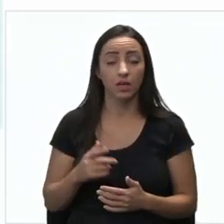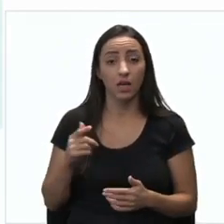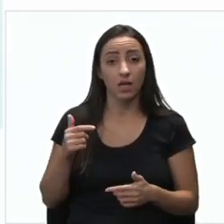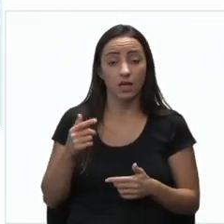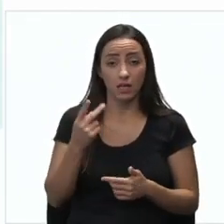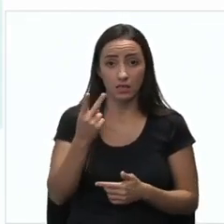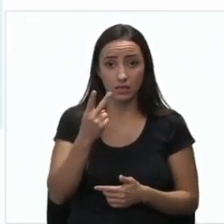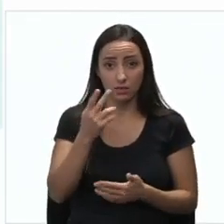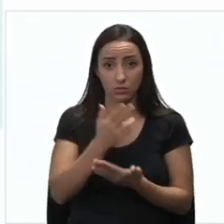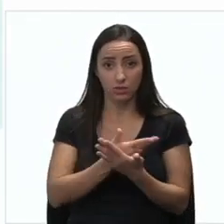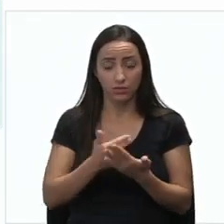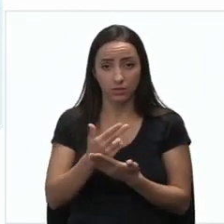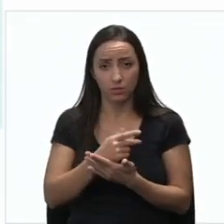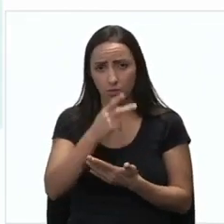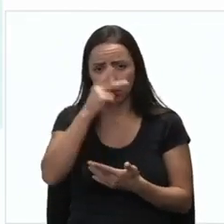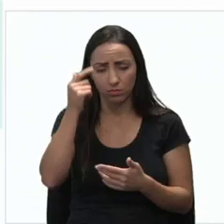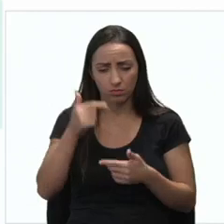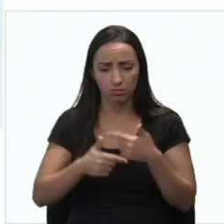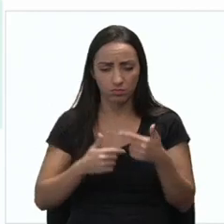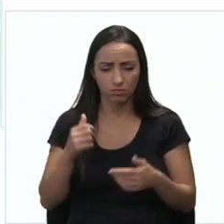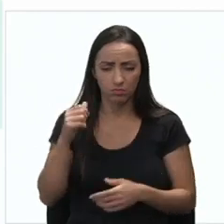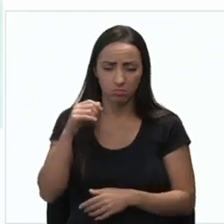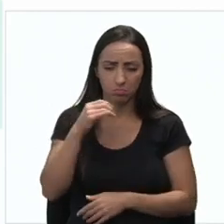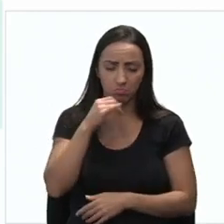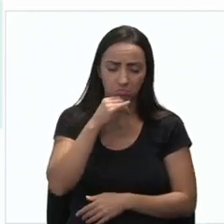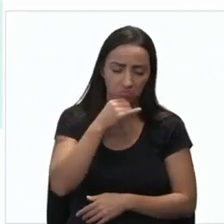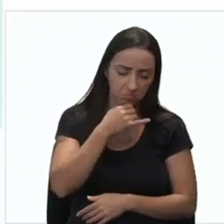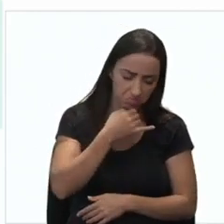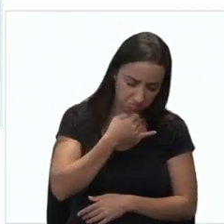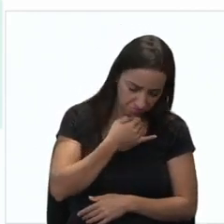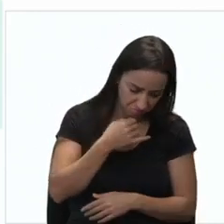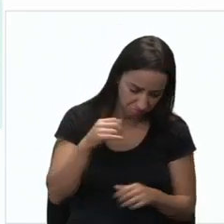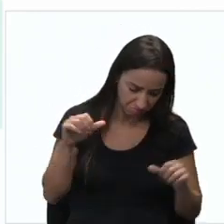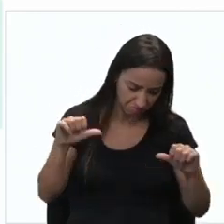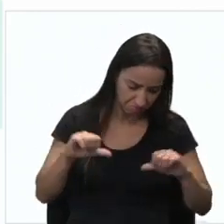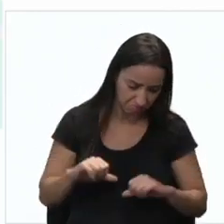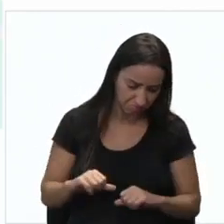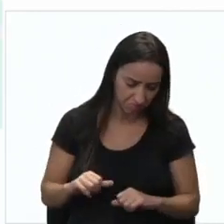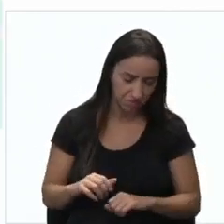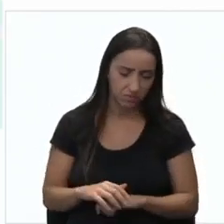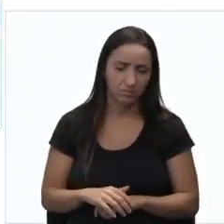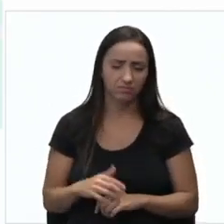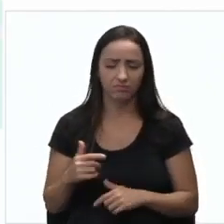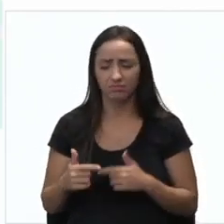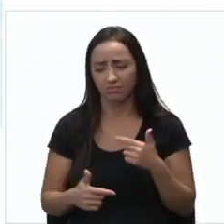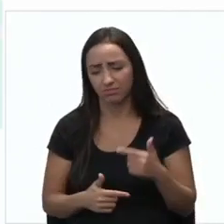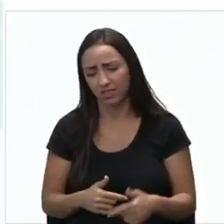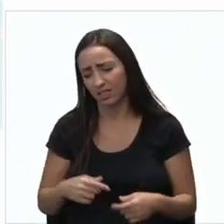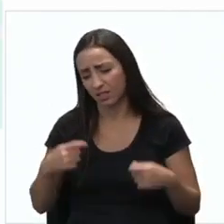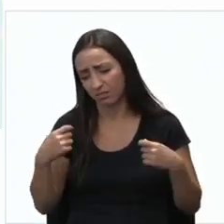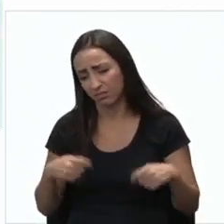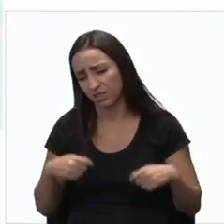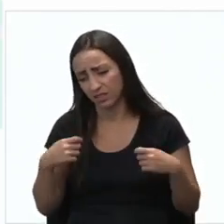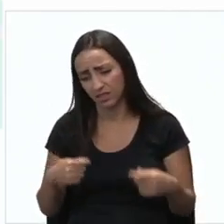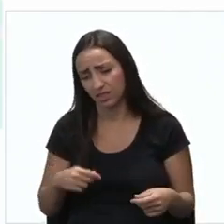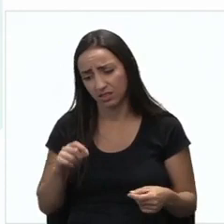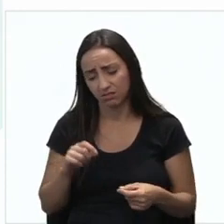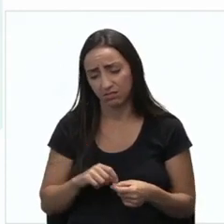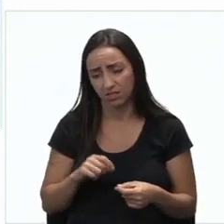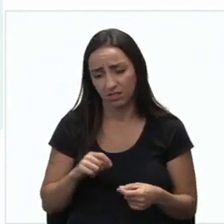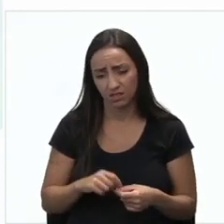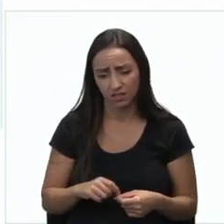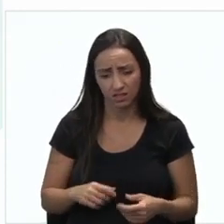que não está satisfeito, né? Para ele o trabalho é um meio necessário de